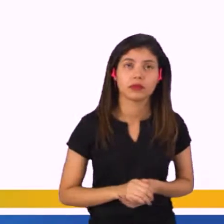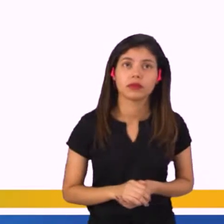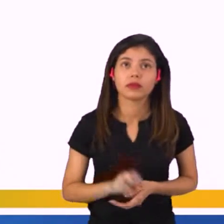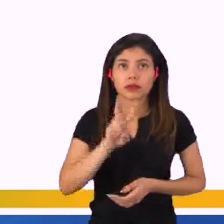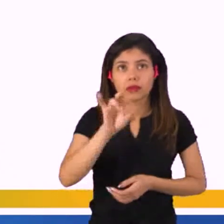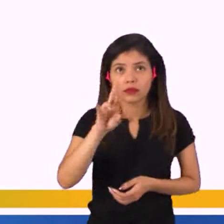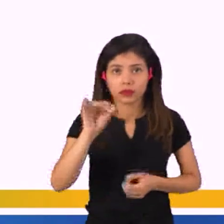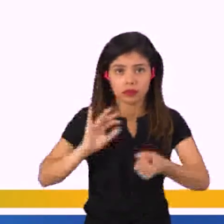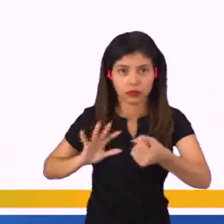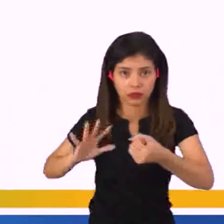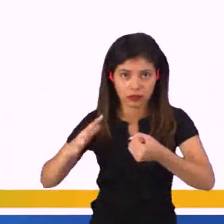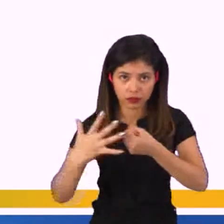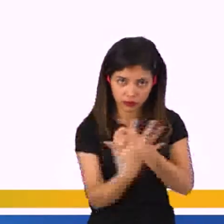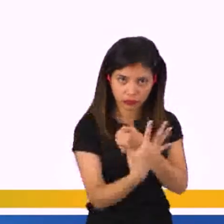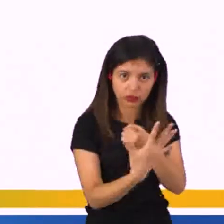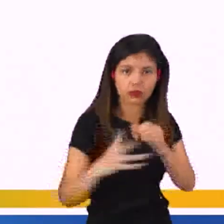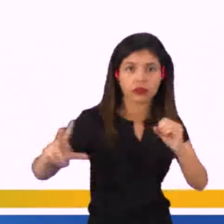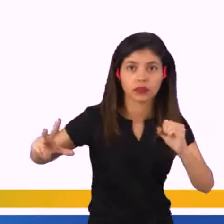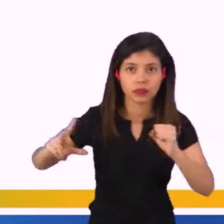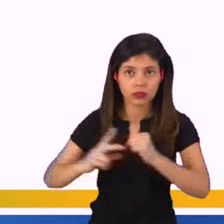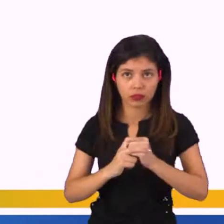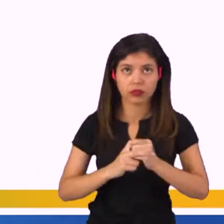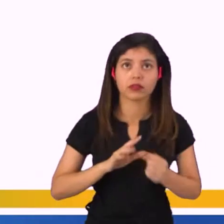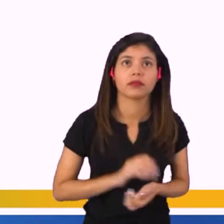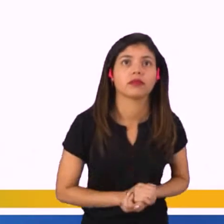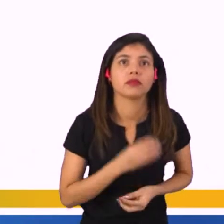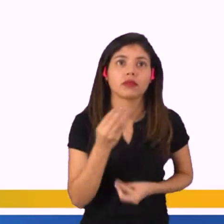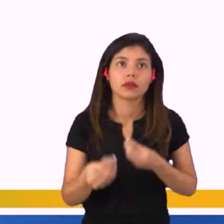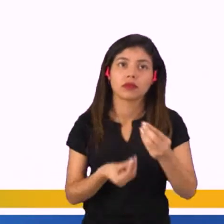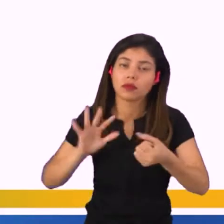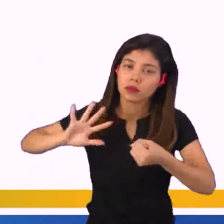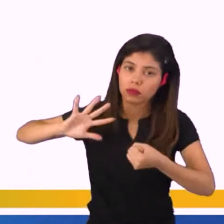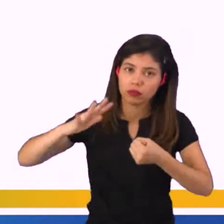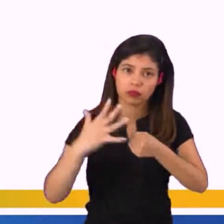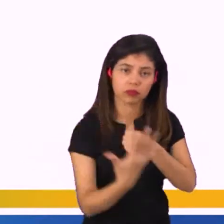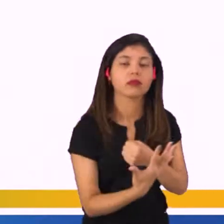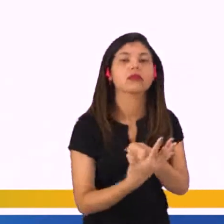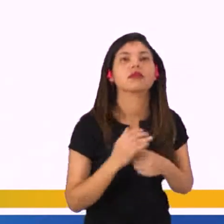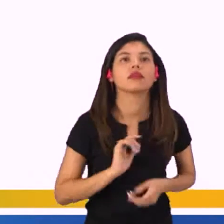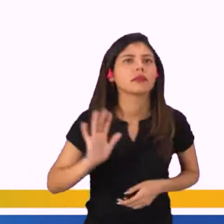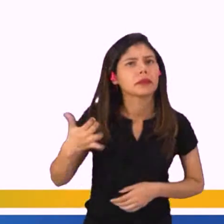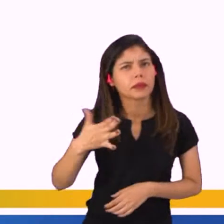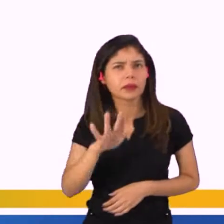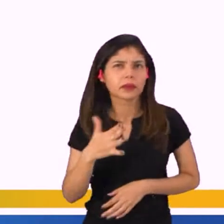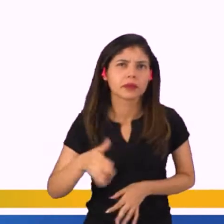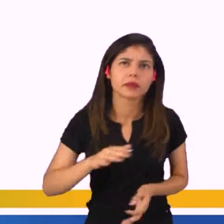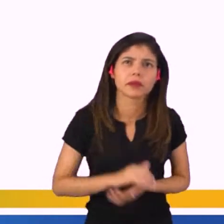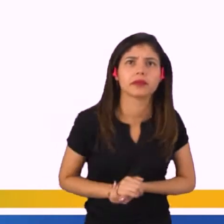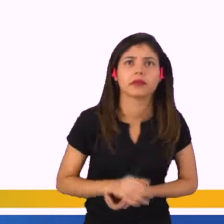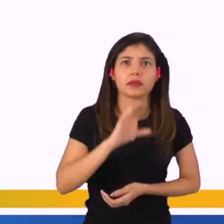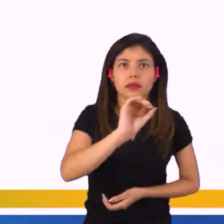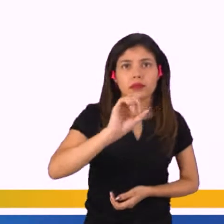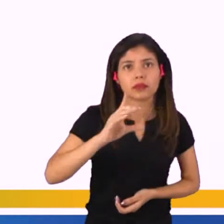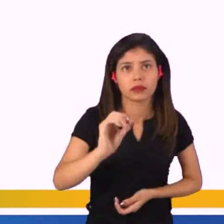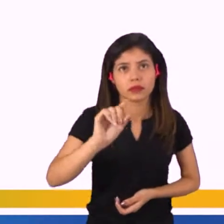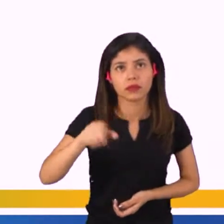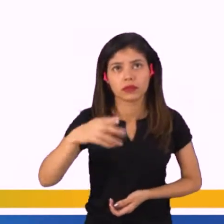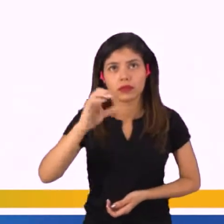diâmetro do vírus, né, da Covid-19, conhecido aí como coronavírus, é aproximadamente